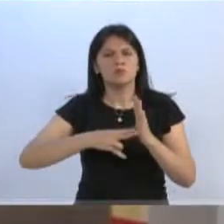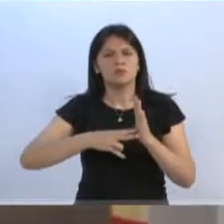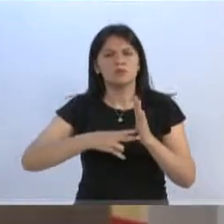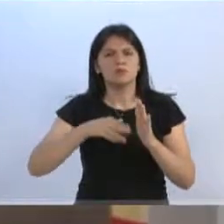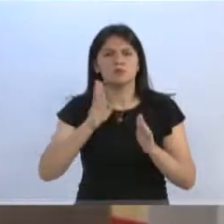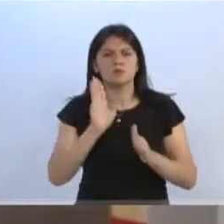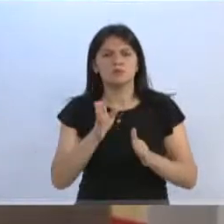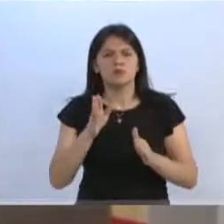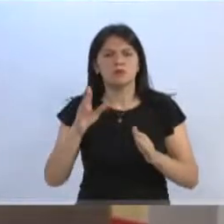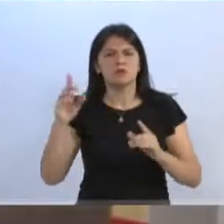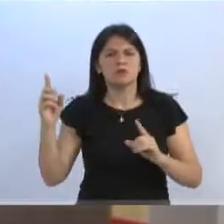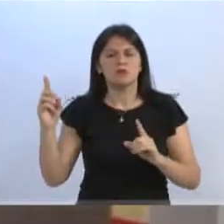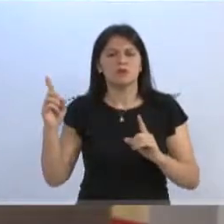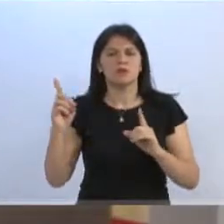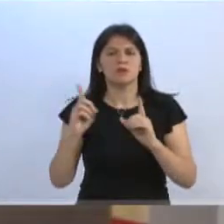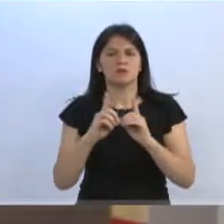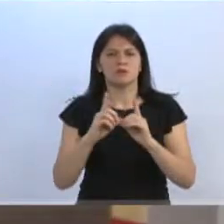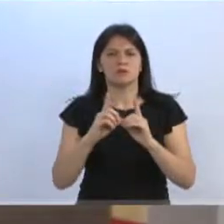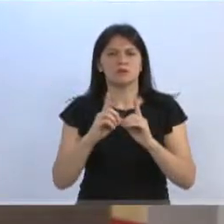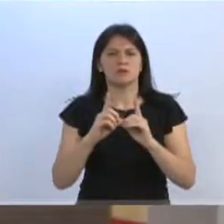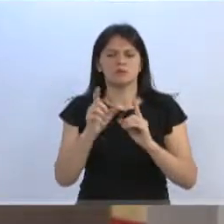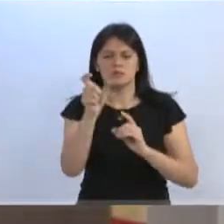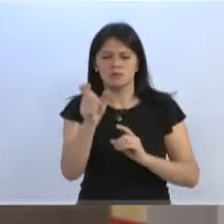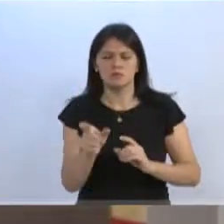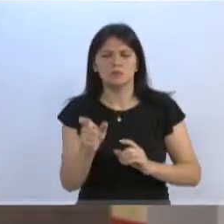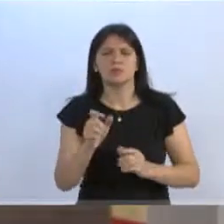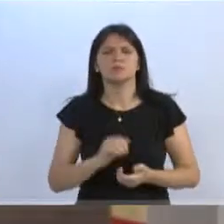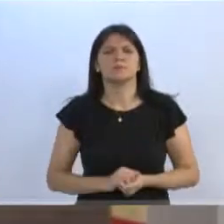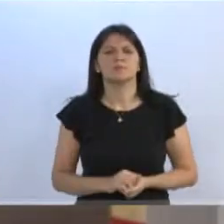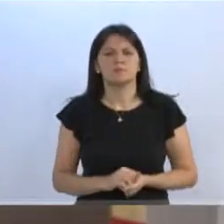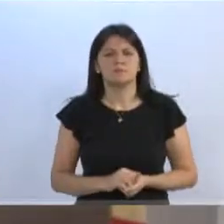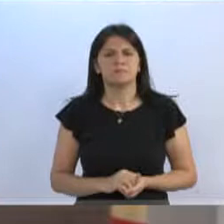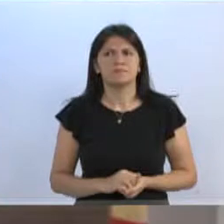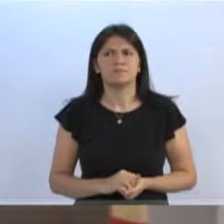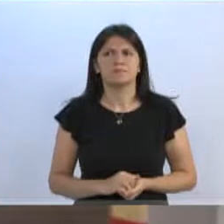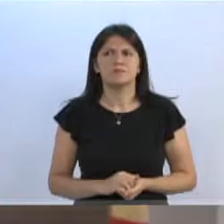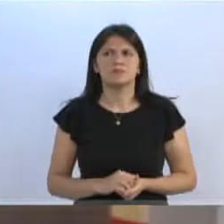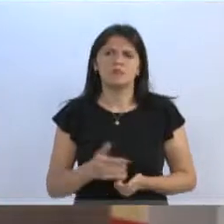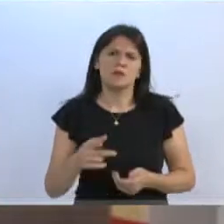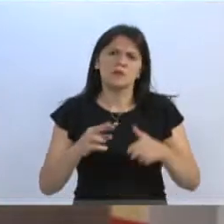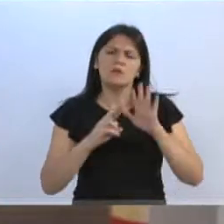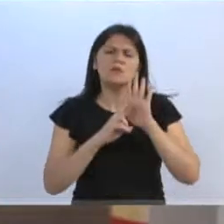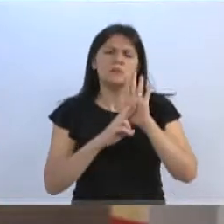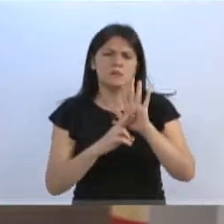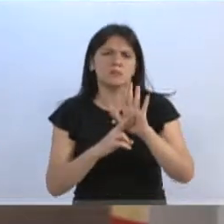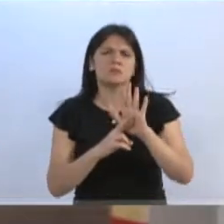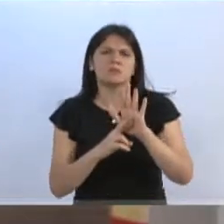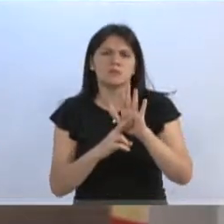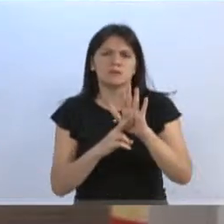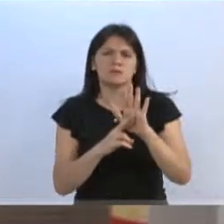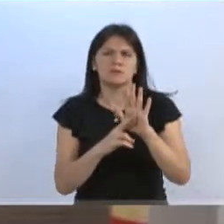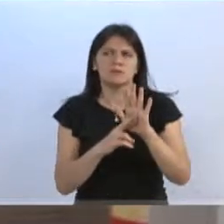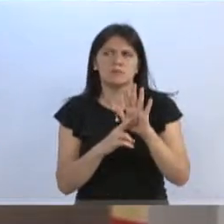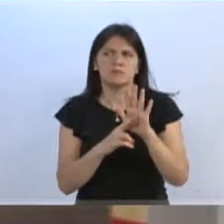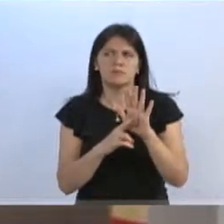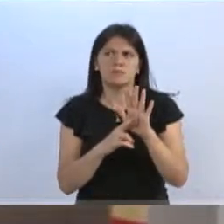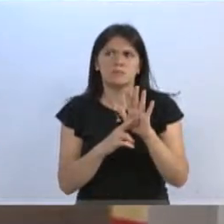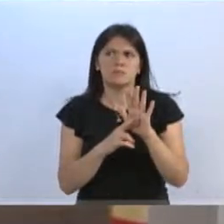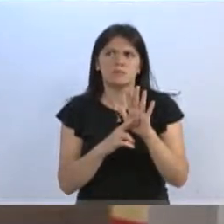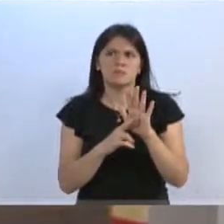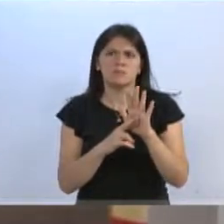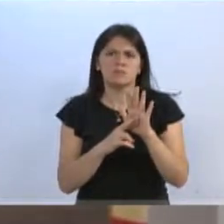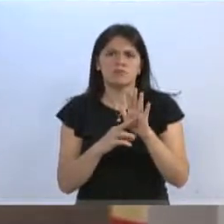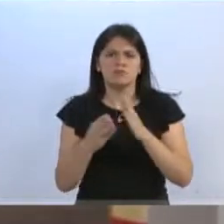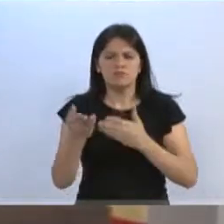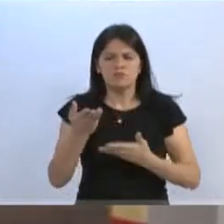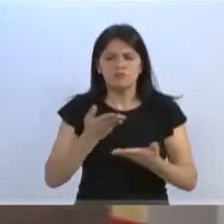estava atendendo o consumidor. Uma atividade nossa, que é aquela de representar, que encontrou eco